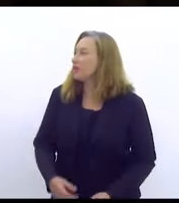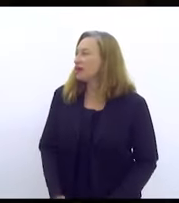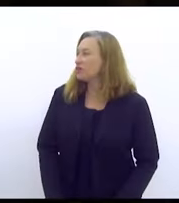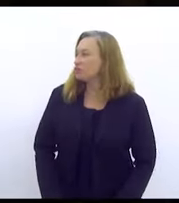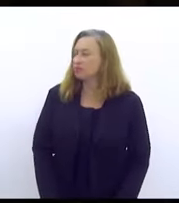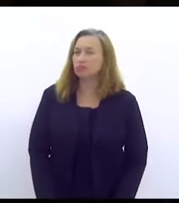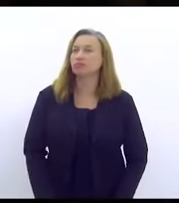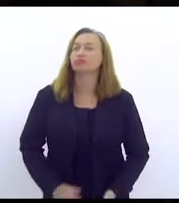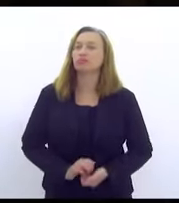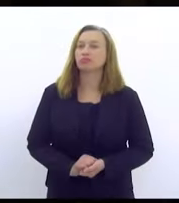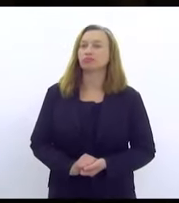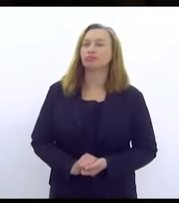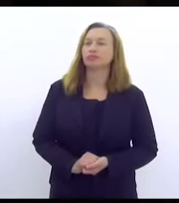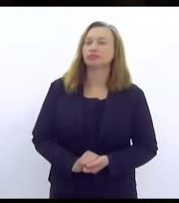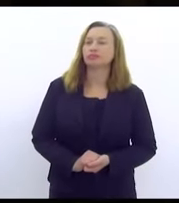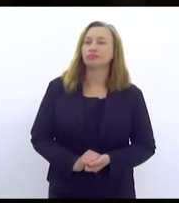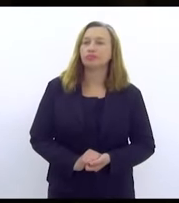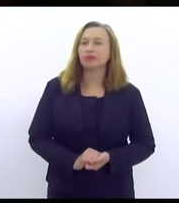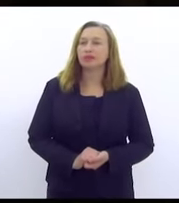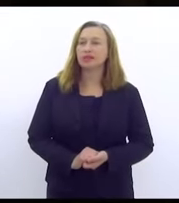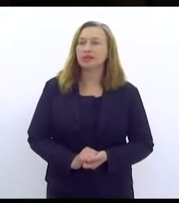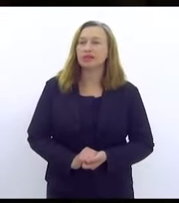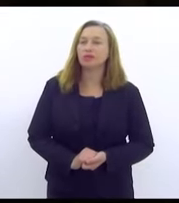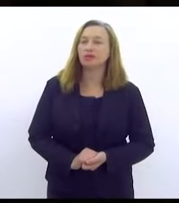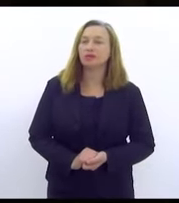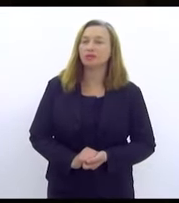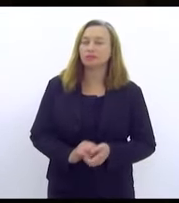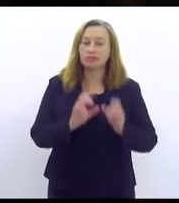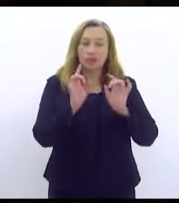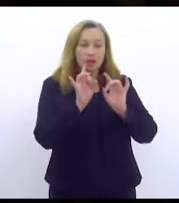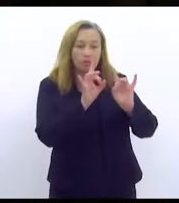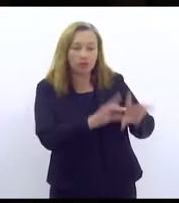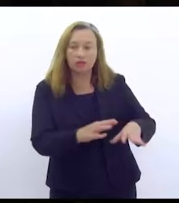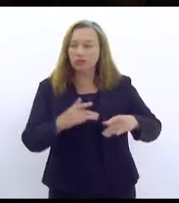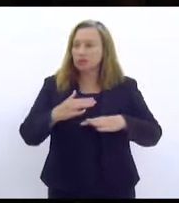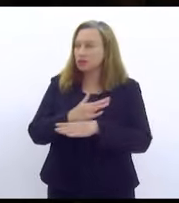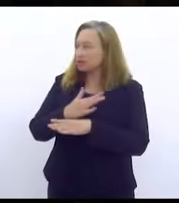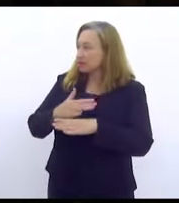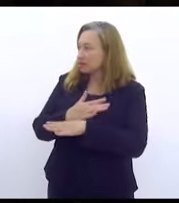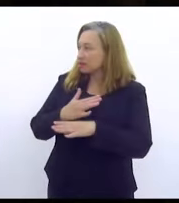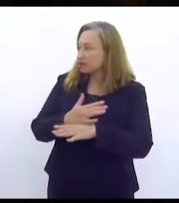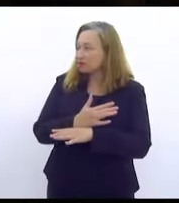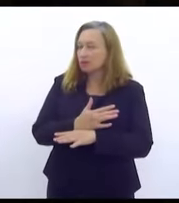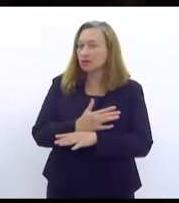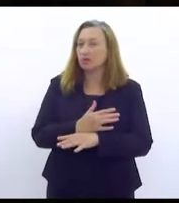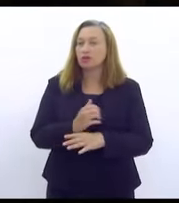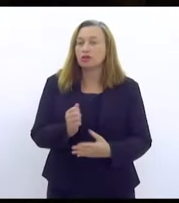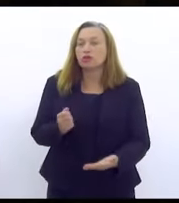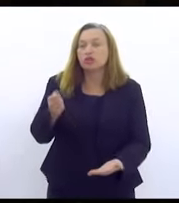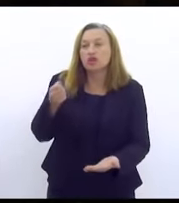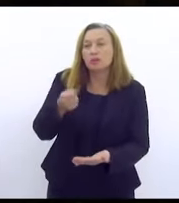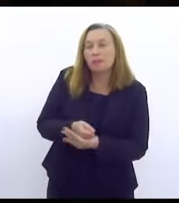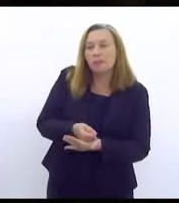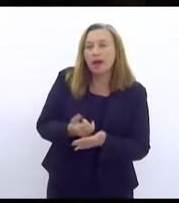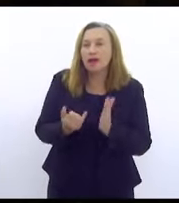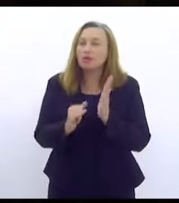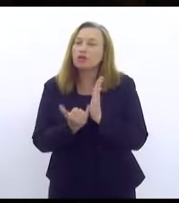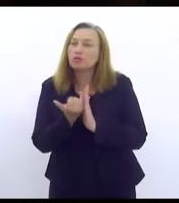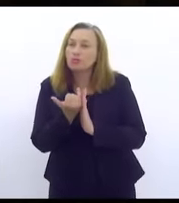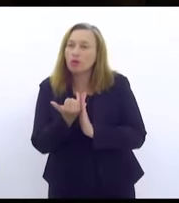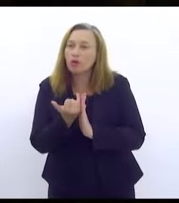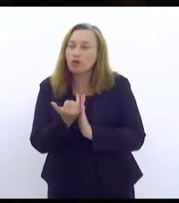O centro da cidade é absolutamente abandonado, os comerciantes, pagadores de impostos, geradores de